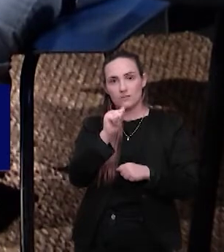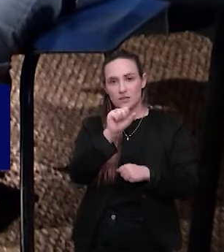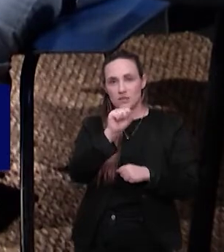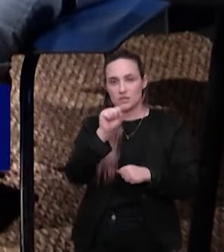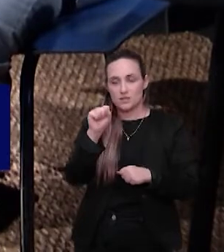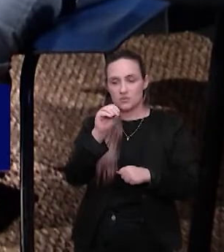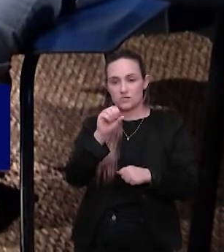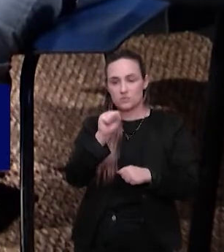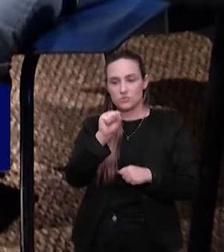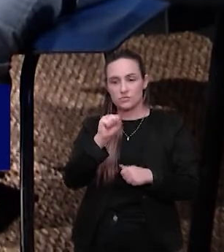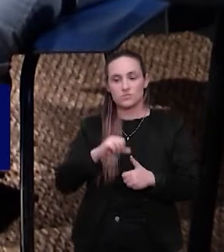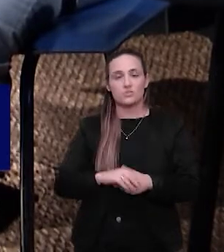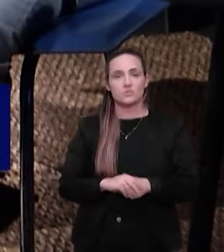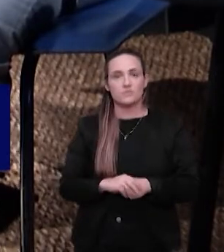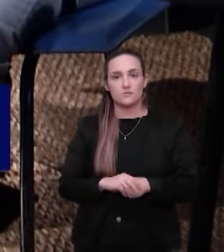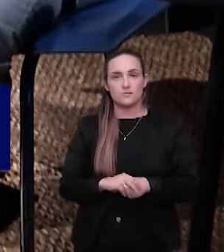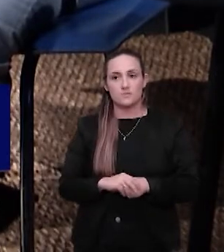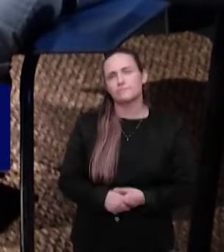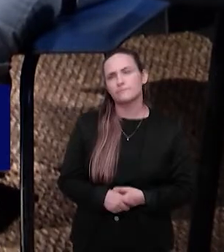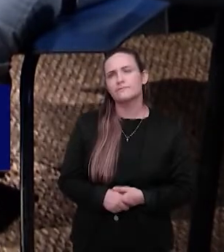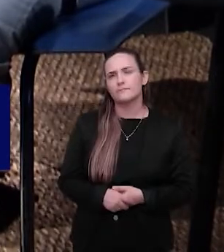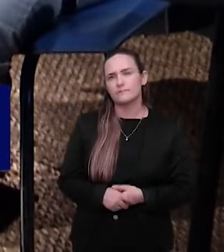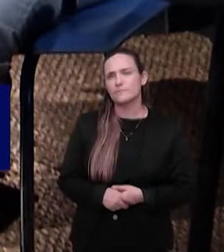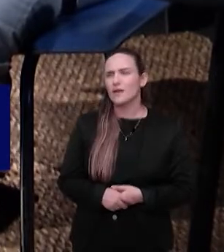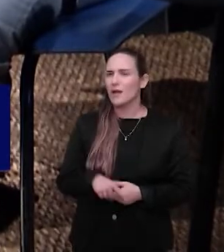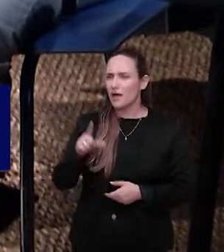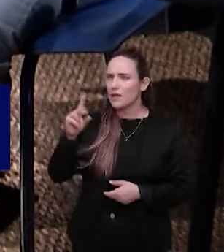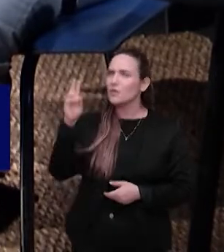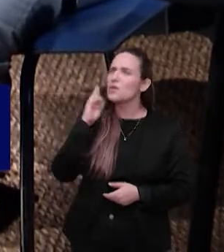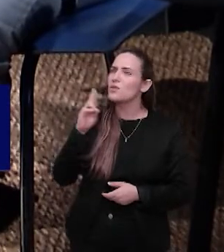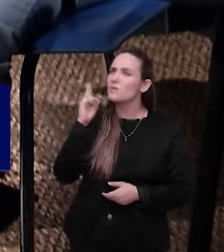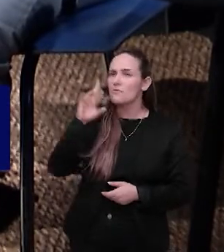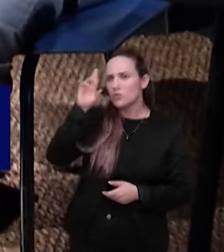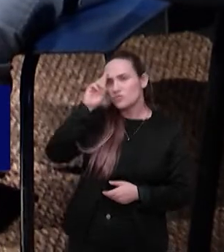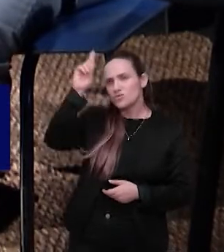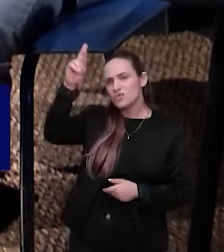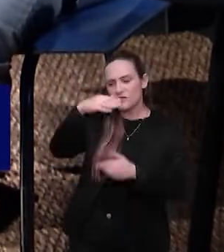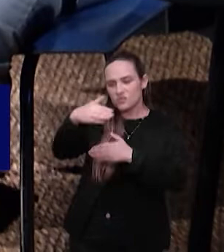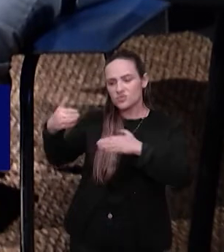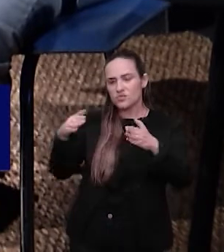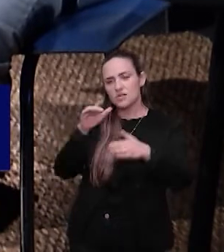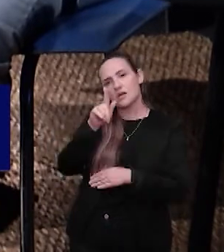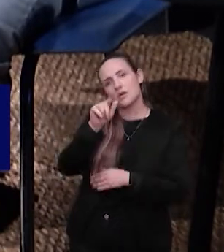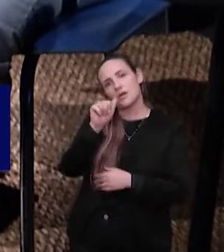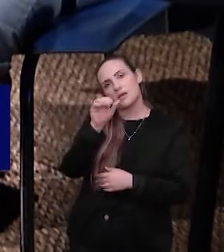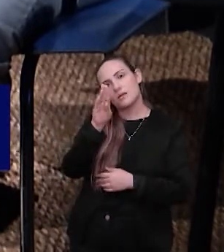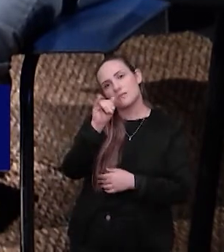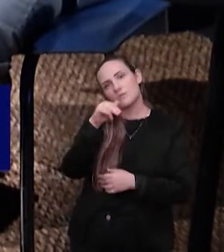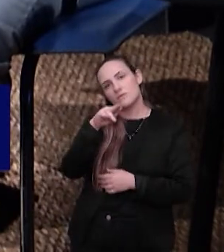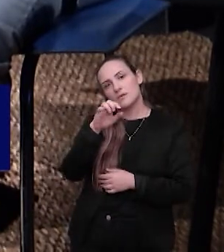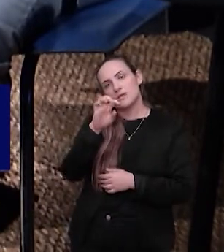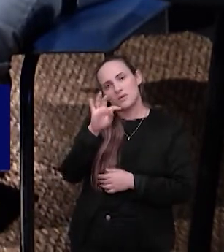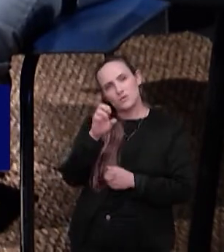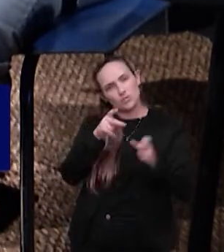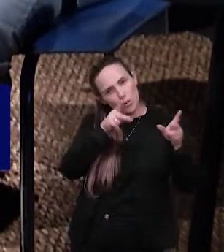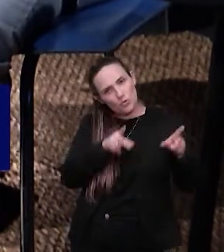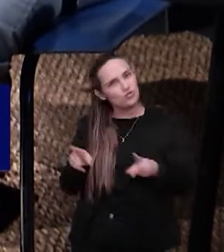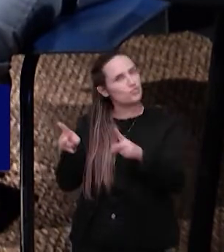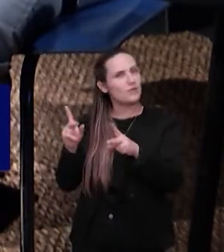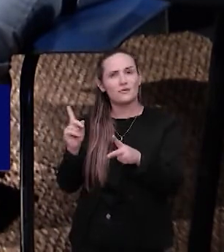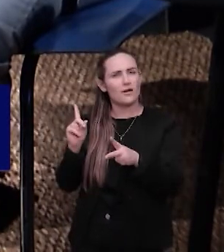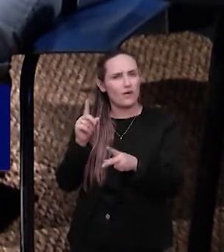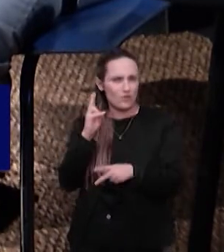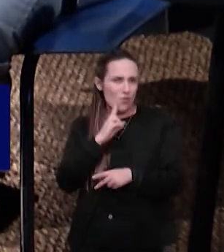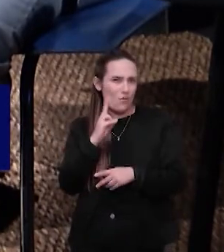muito comum, né, geral. o chefe de gabinete de um procurador continuar na outra gestão. Não é muito... Depende,